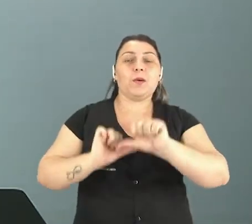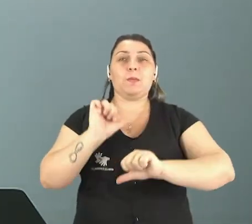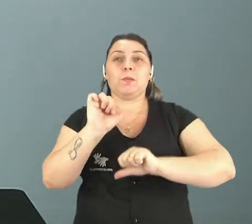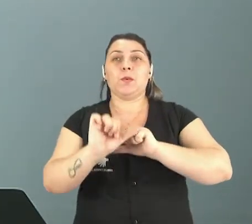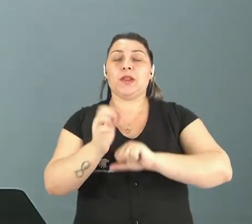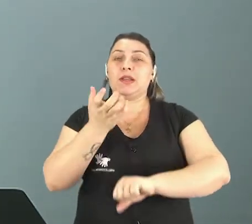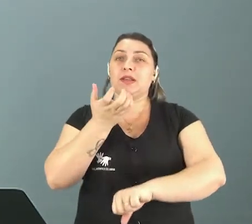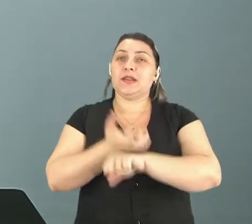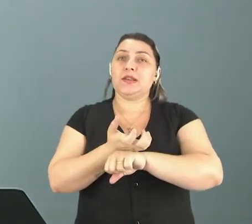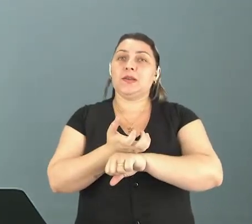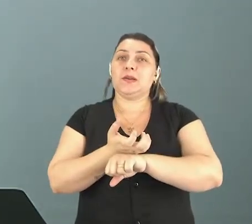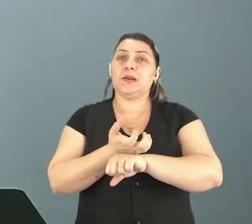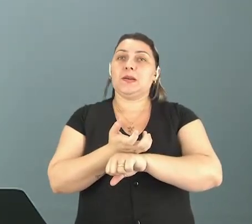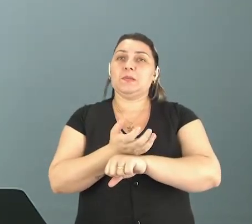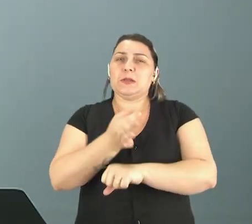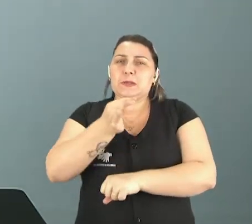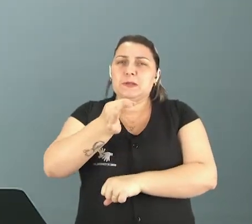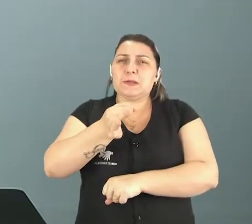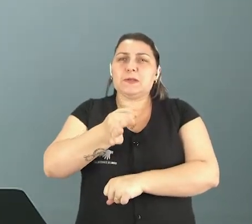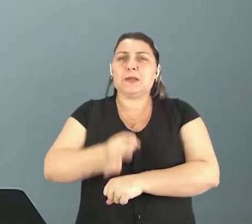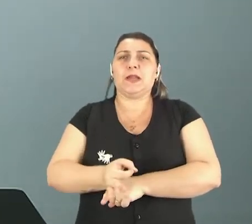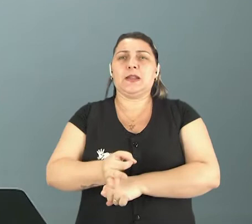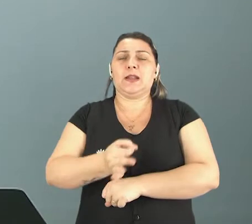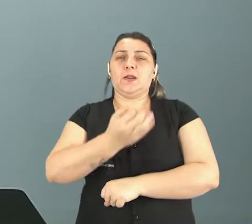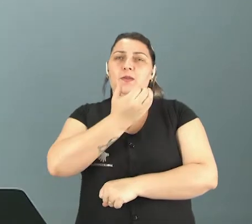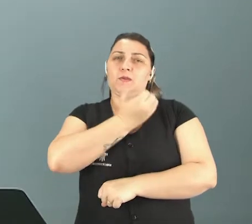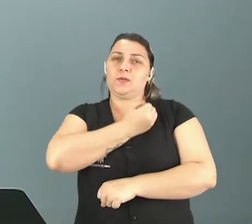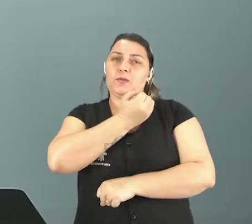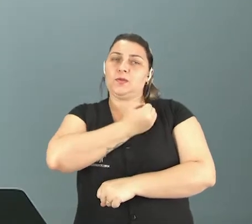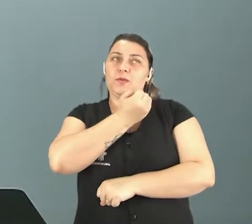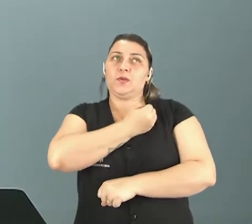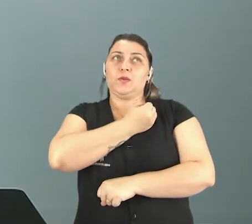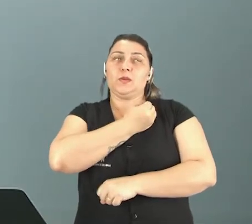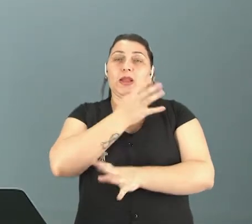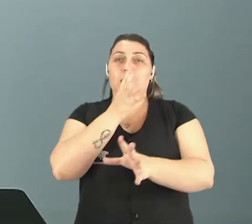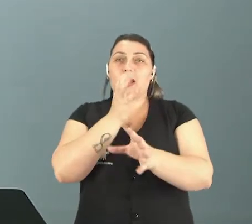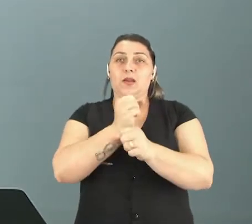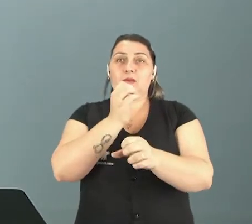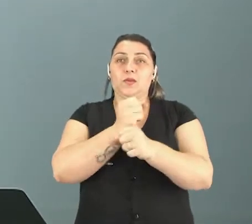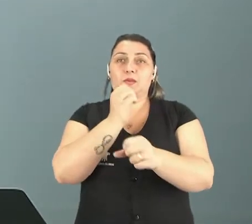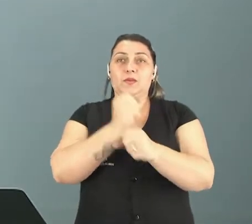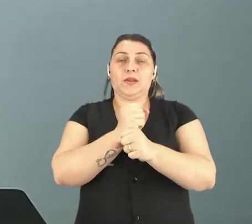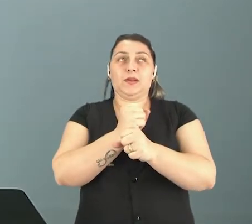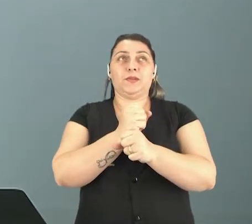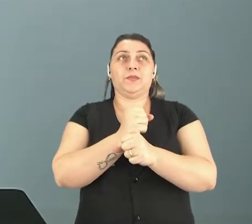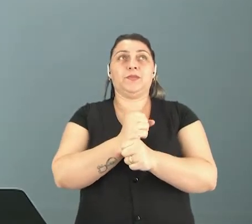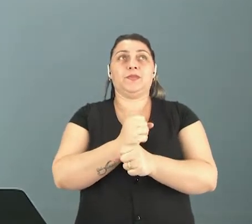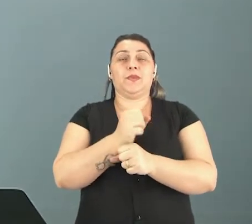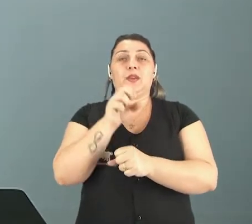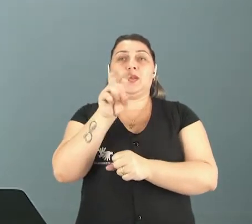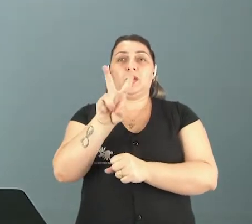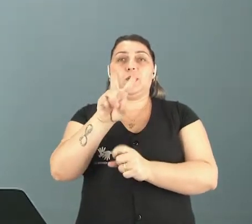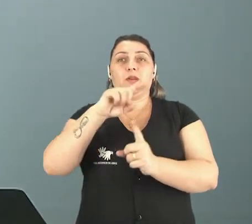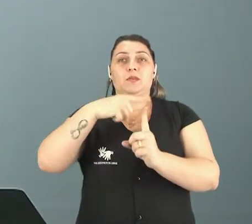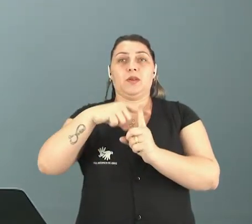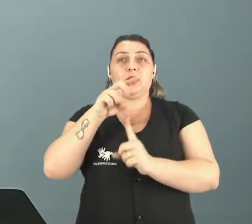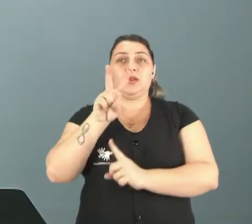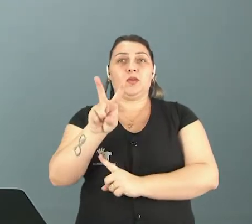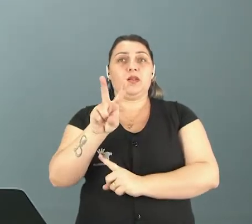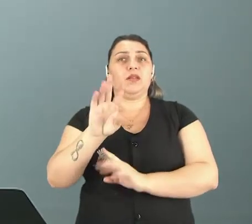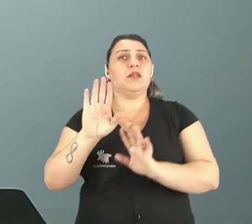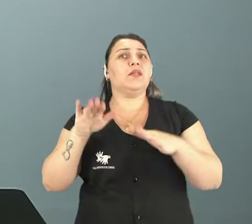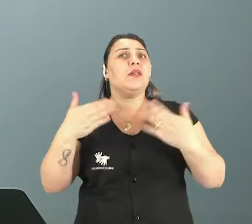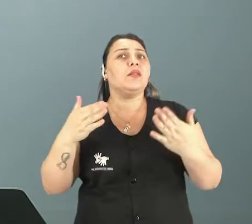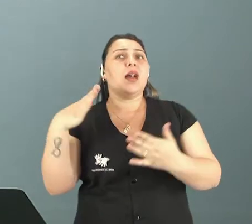uma disciplina exata. Os números, vamos calcular aqui, vamos somar. 2 mais 2 é